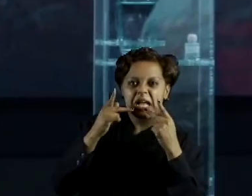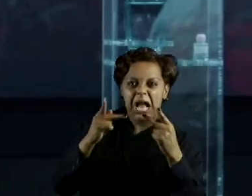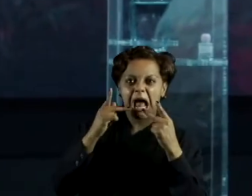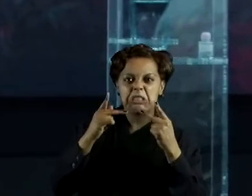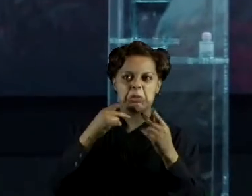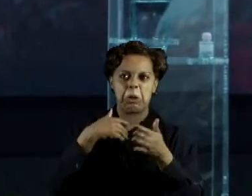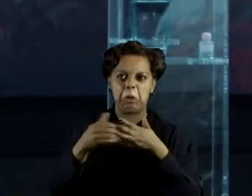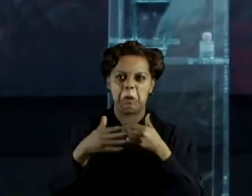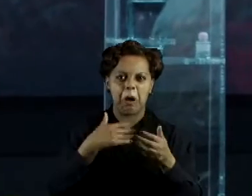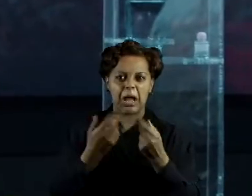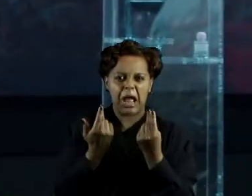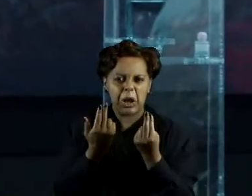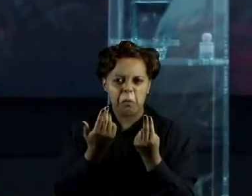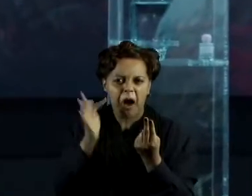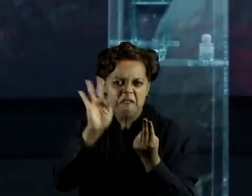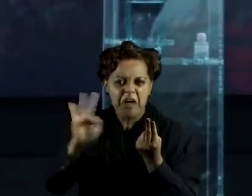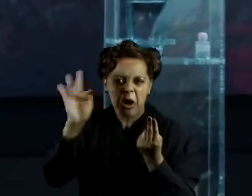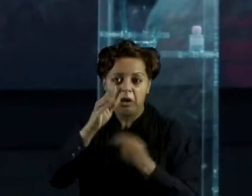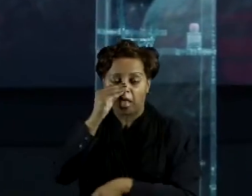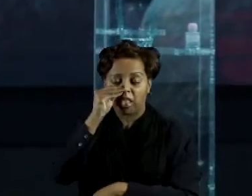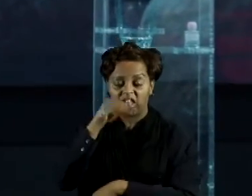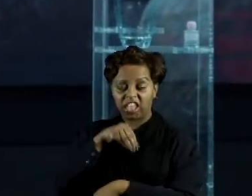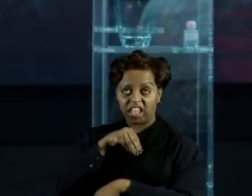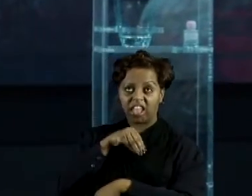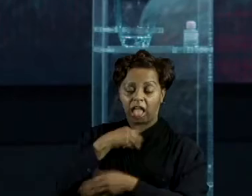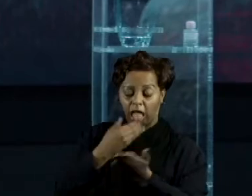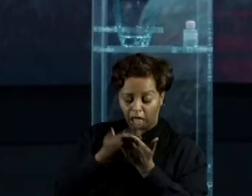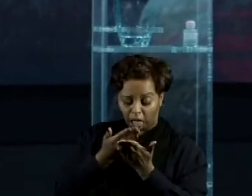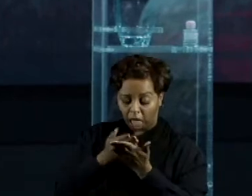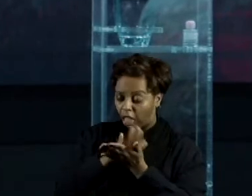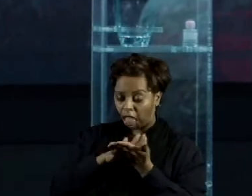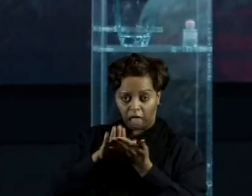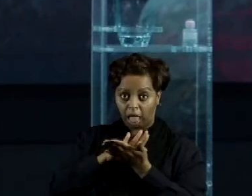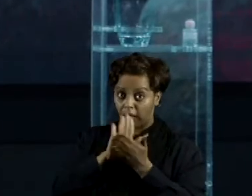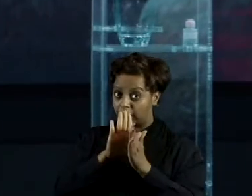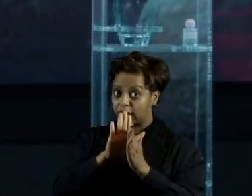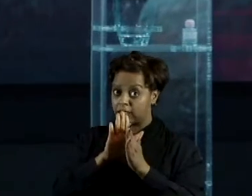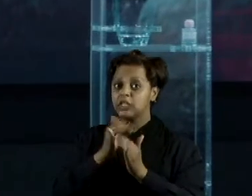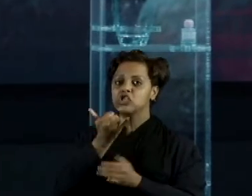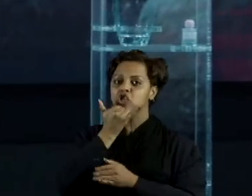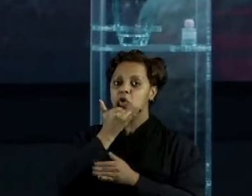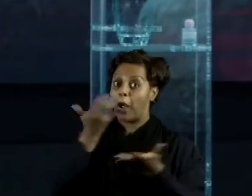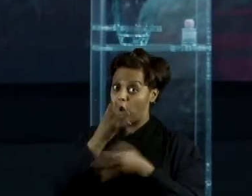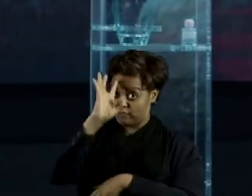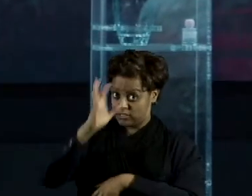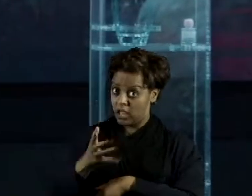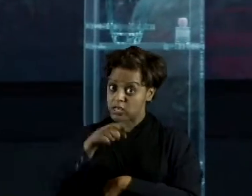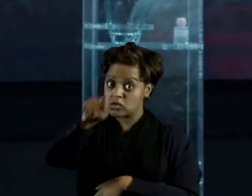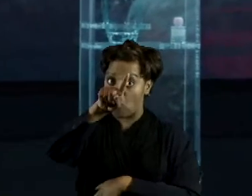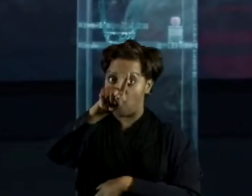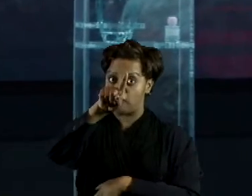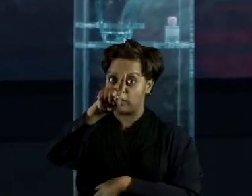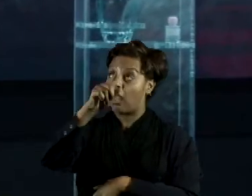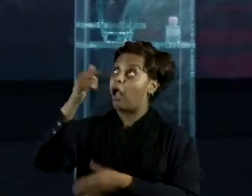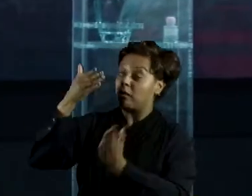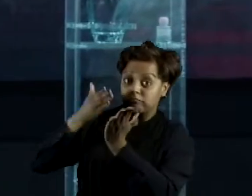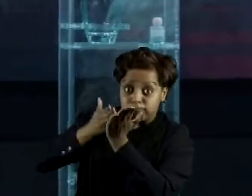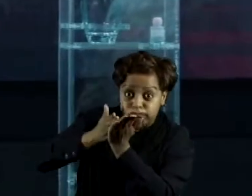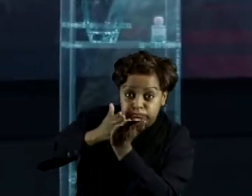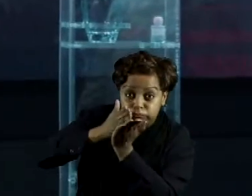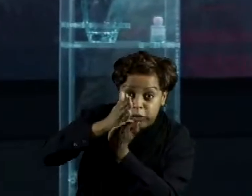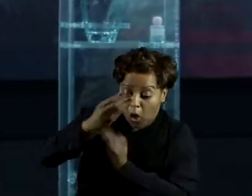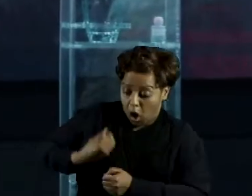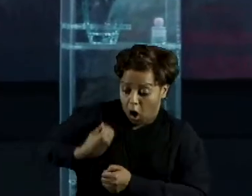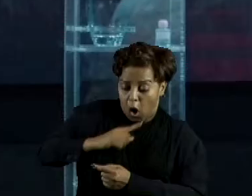um aluno a sua vida inteira. A decisão é sua. Esse é o meu propósito para a sua vida. Se você